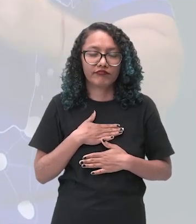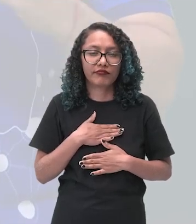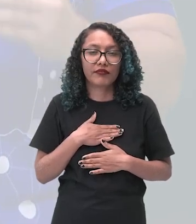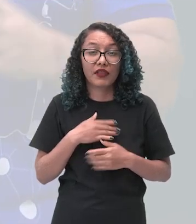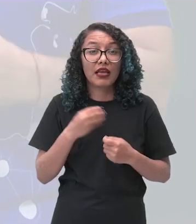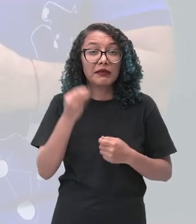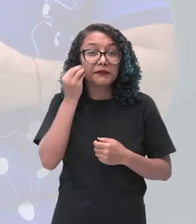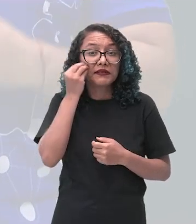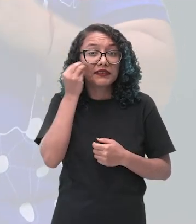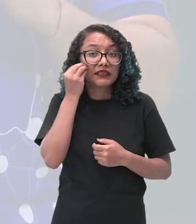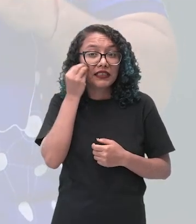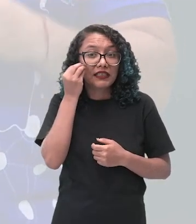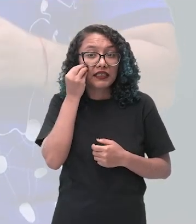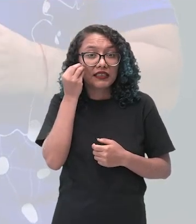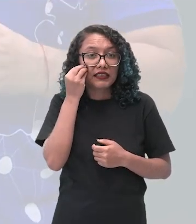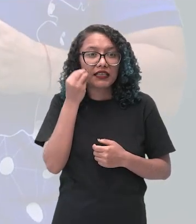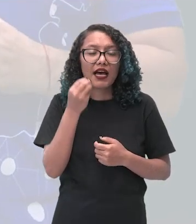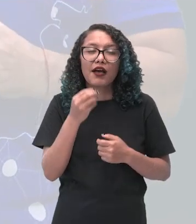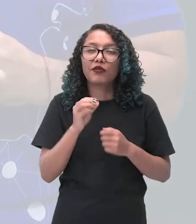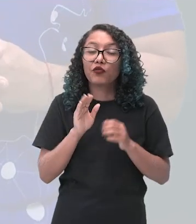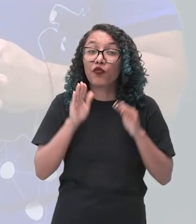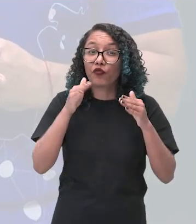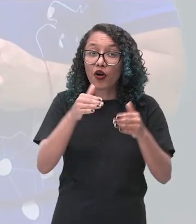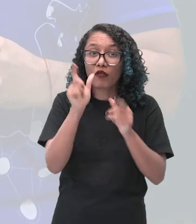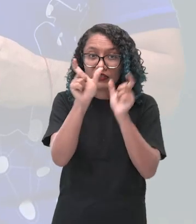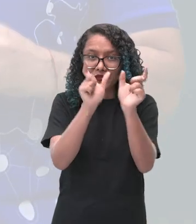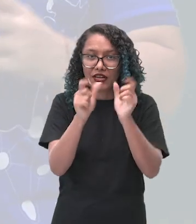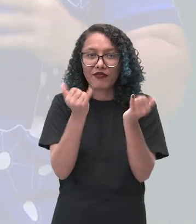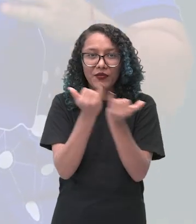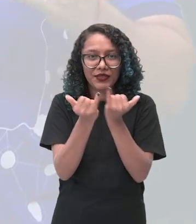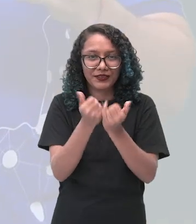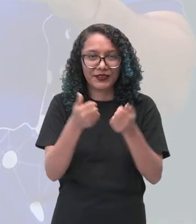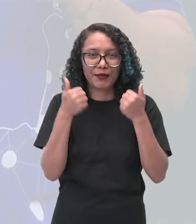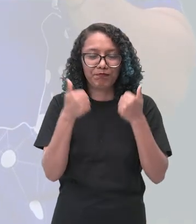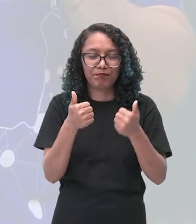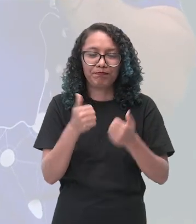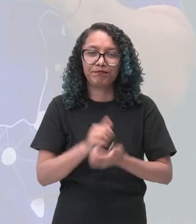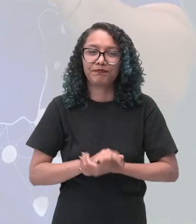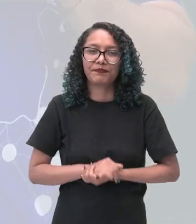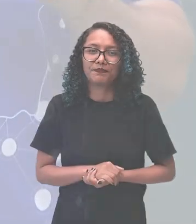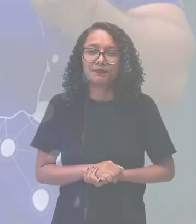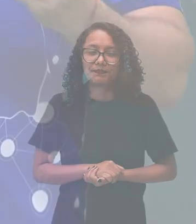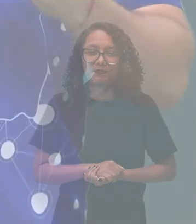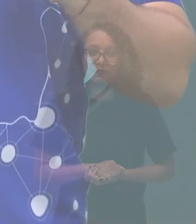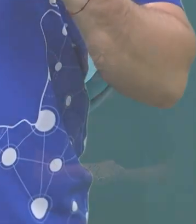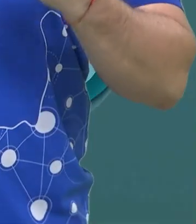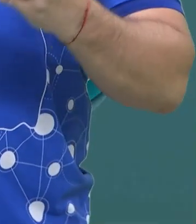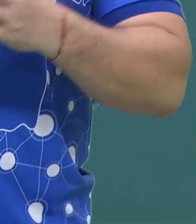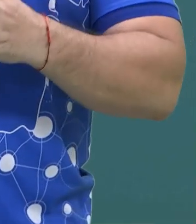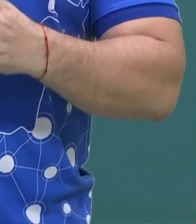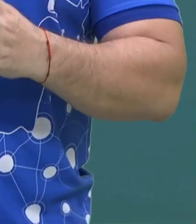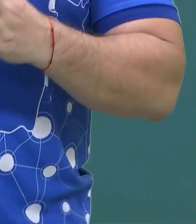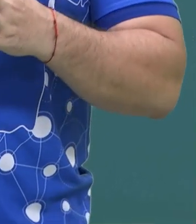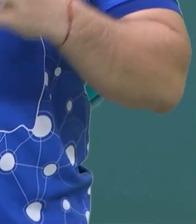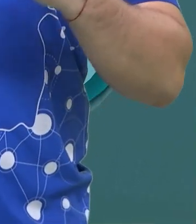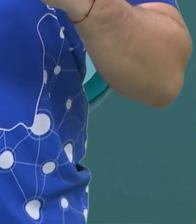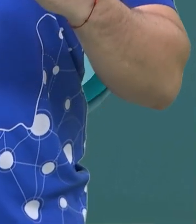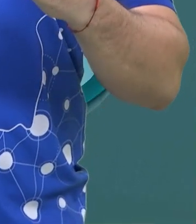tentar arriscar aí nos cognatos, ok? Então, os cognatos eles são